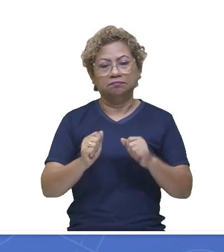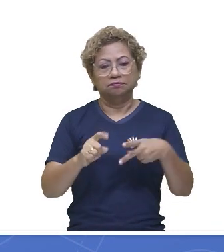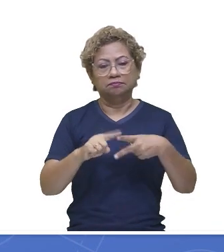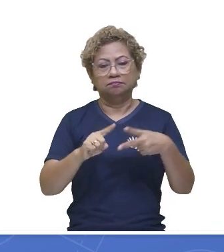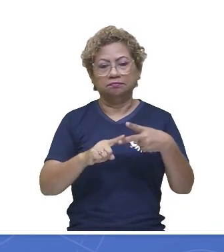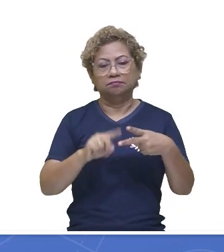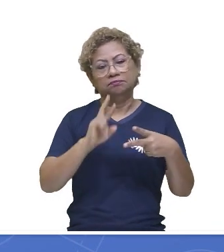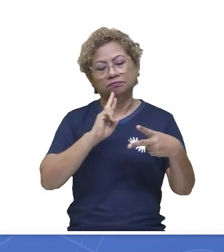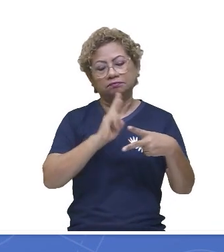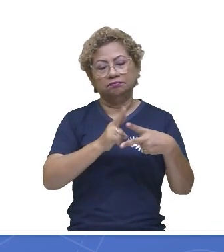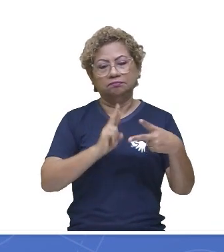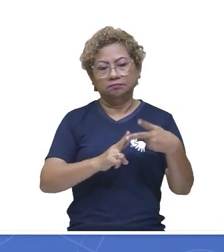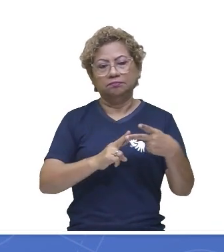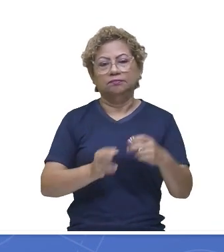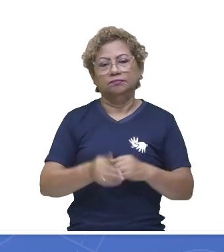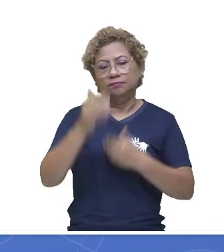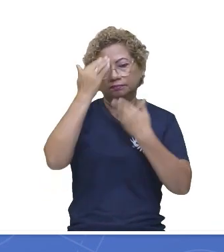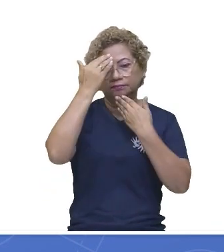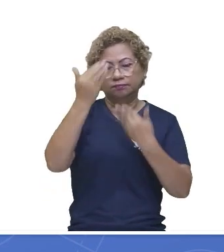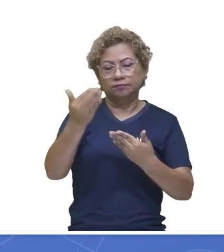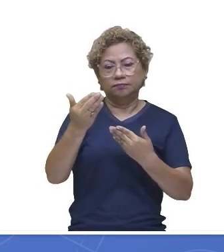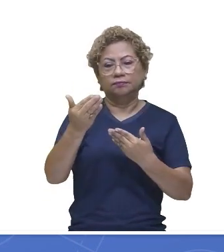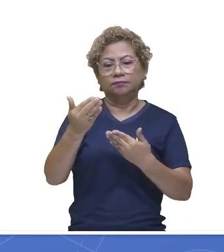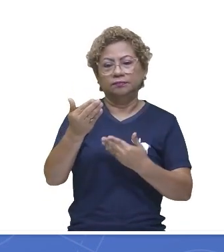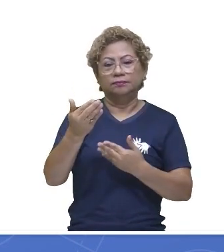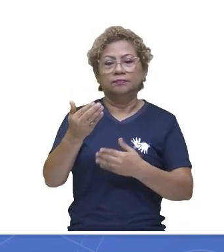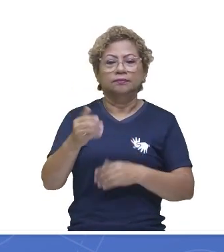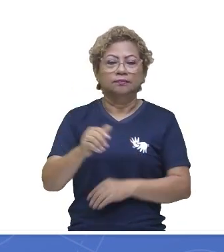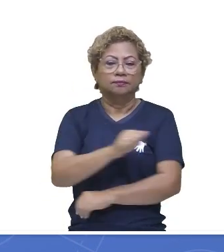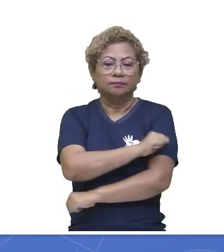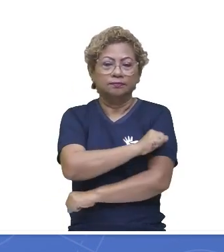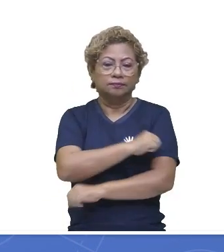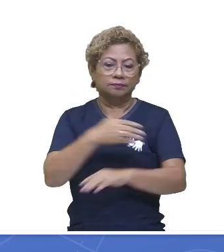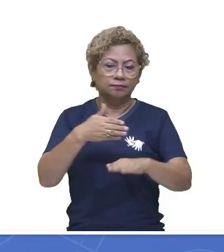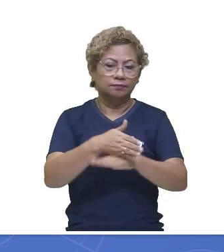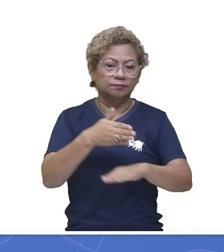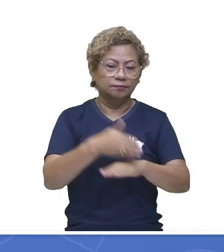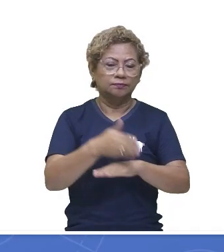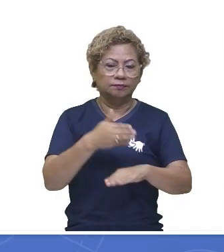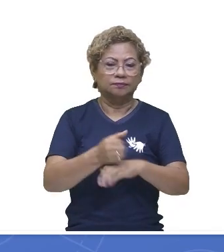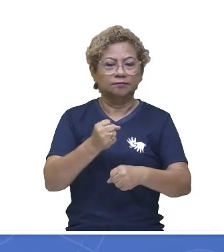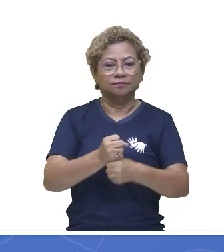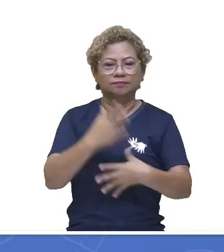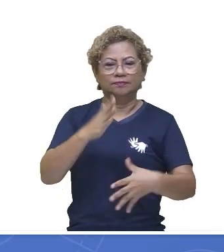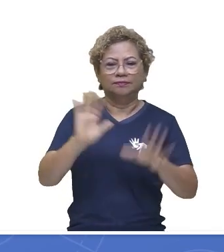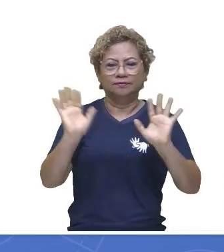forma. Então, pessoal, eu agradeço a participação de todos vocês e até a próxima aula, tá legal?